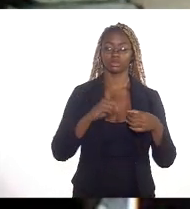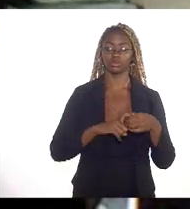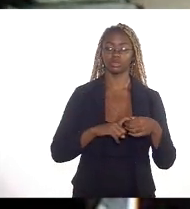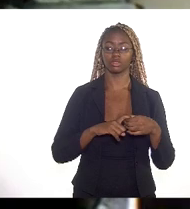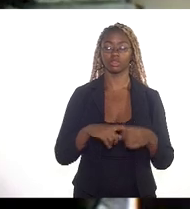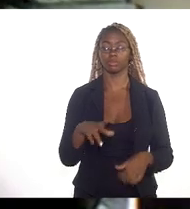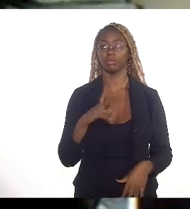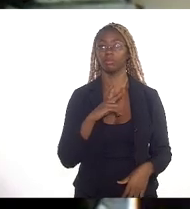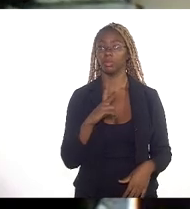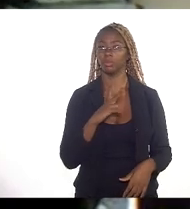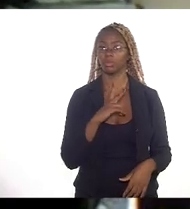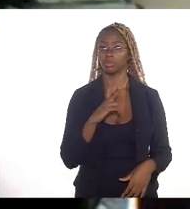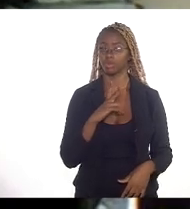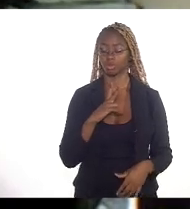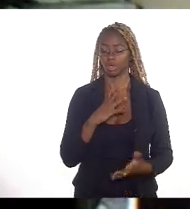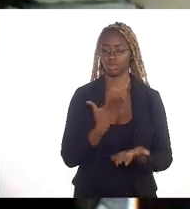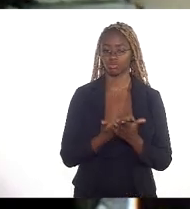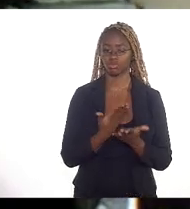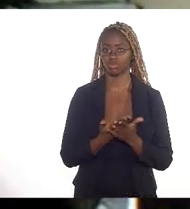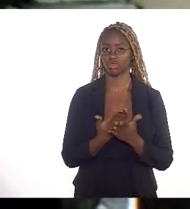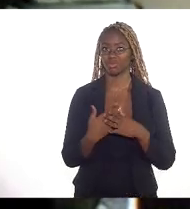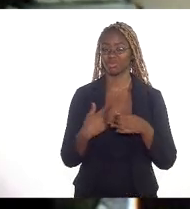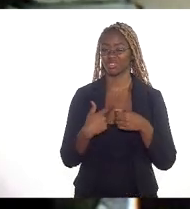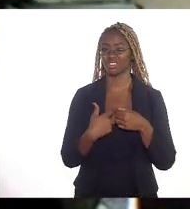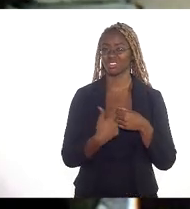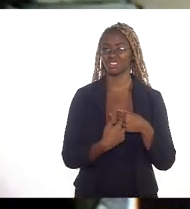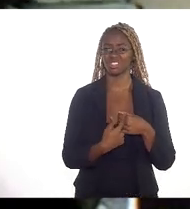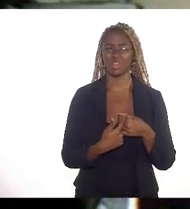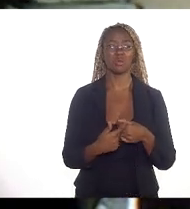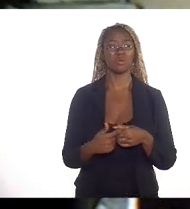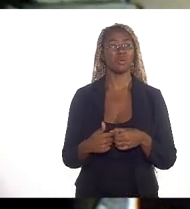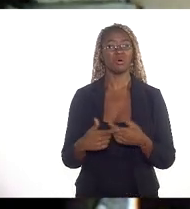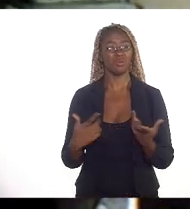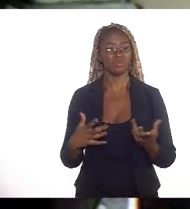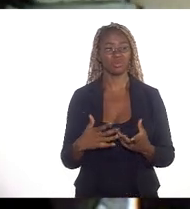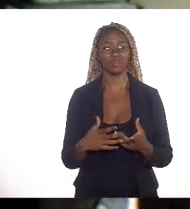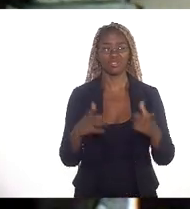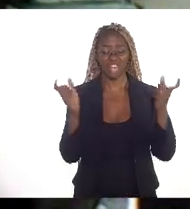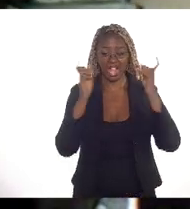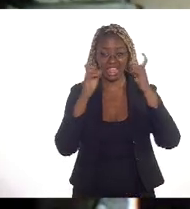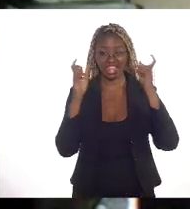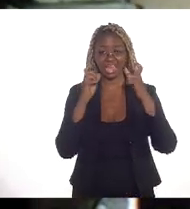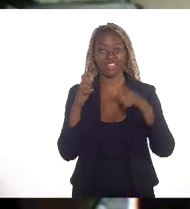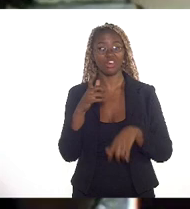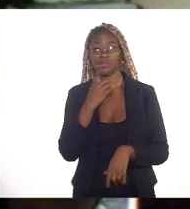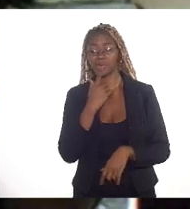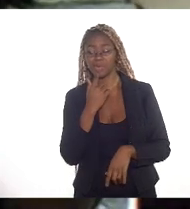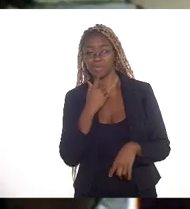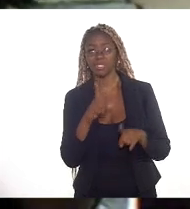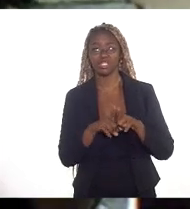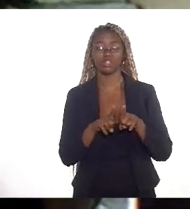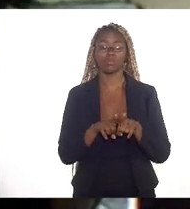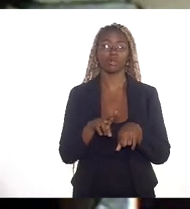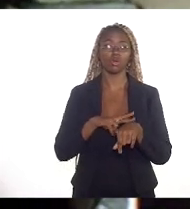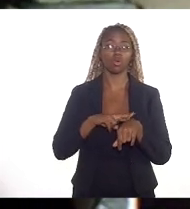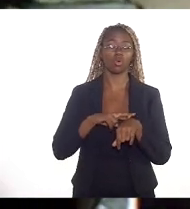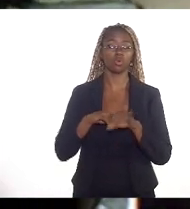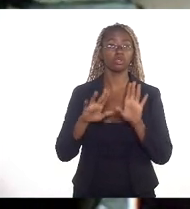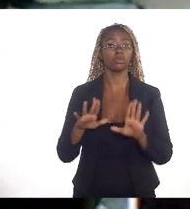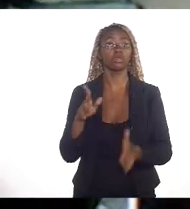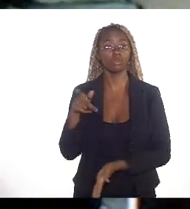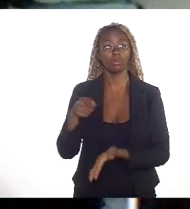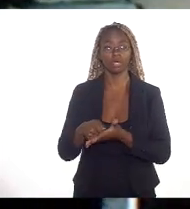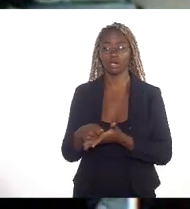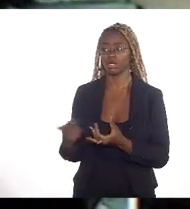sem critérios. Municípios em bandeira vermelha, em bandeira roxa, forçando, obrigando seus profissionais de